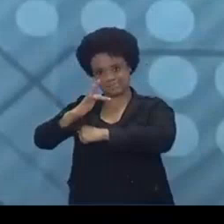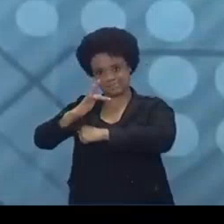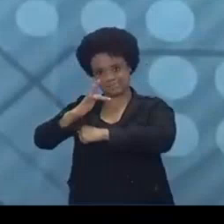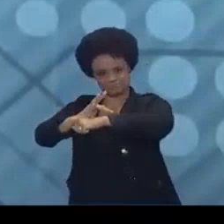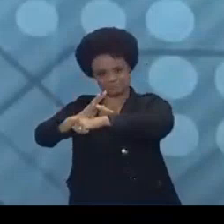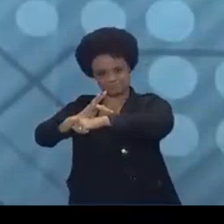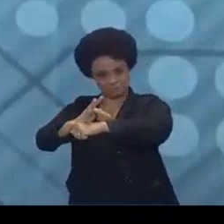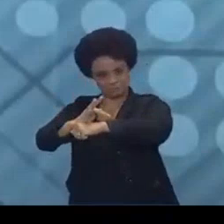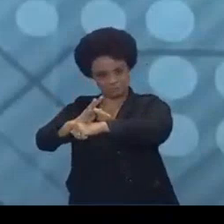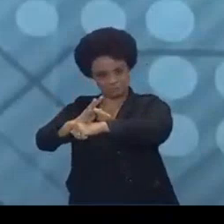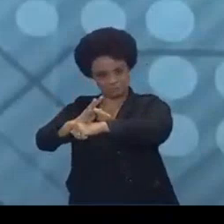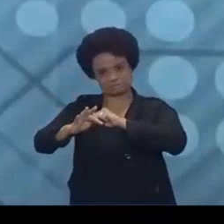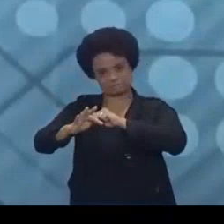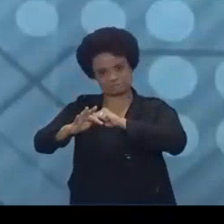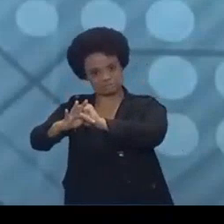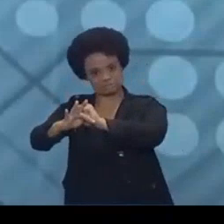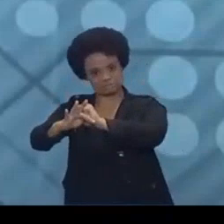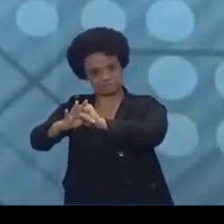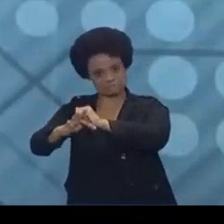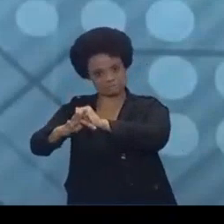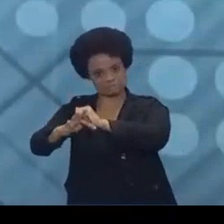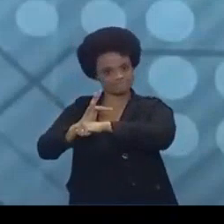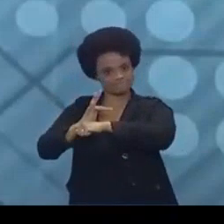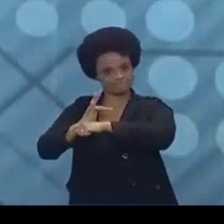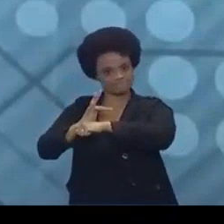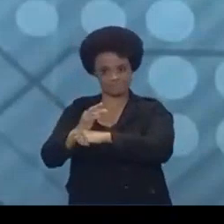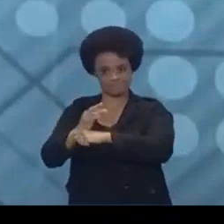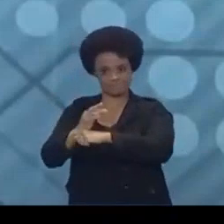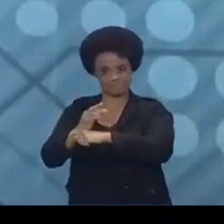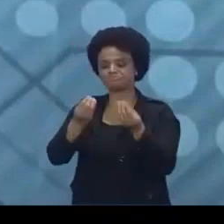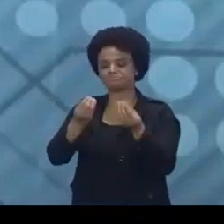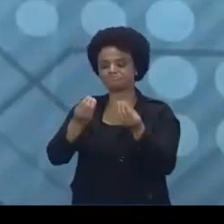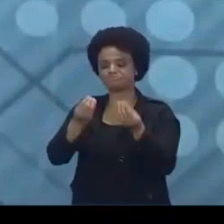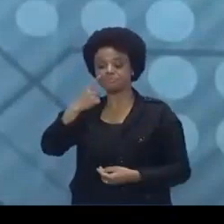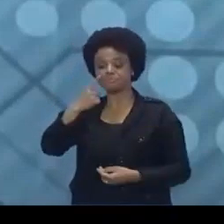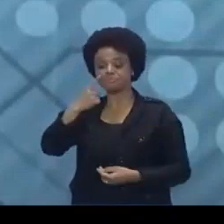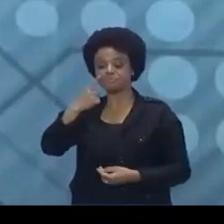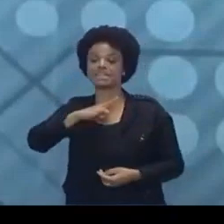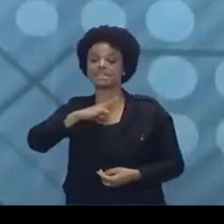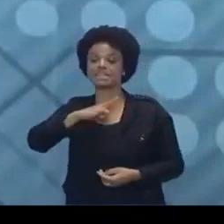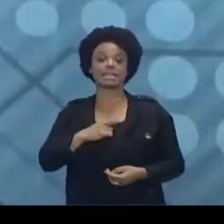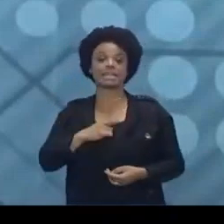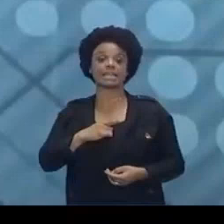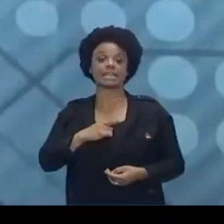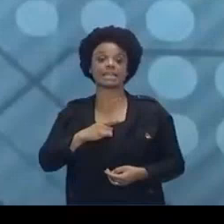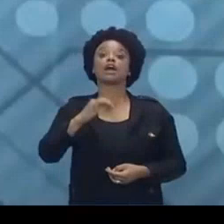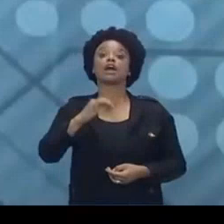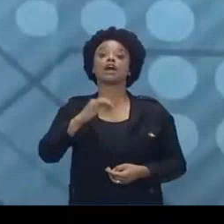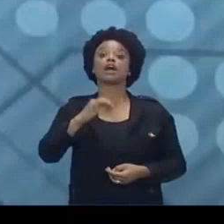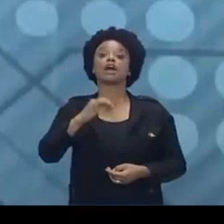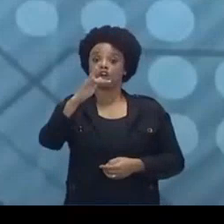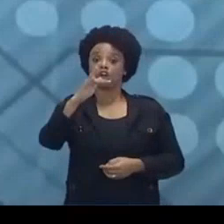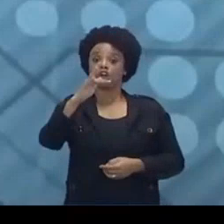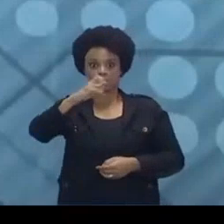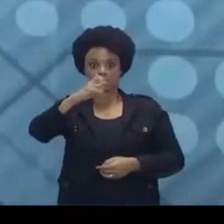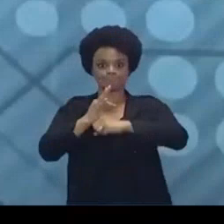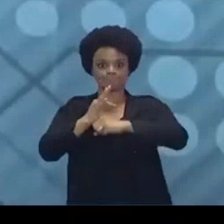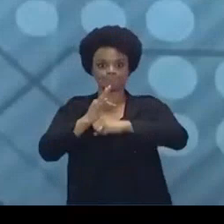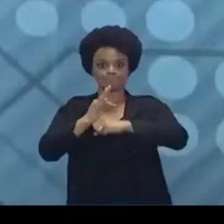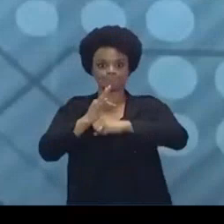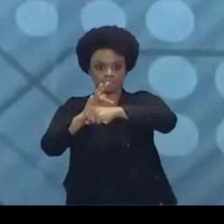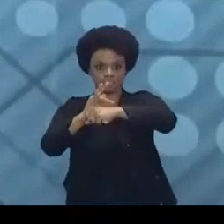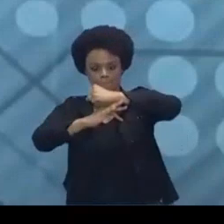horizontal, totalmente horizontal. Nós teríamos ali a força normal, né, sendo de baixo para cima, e a força peso de cima para baixo. Como